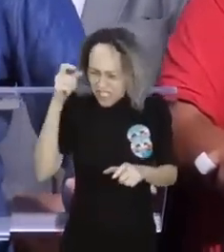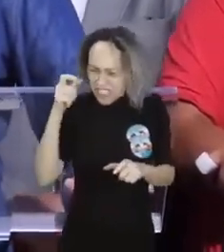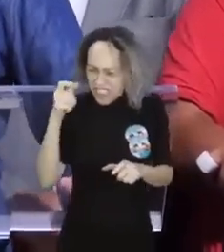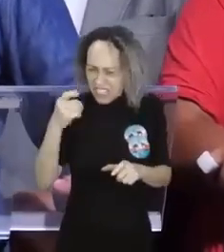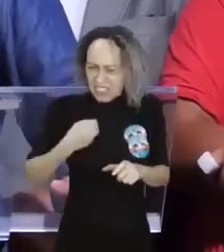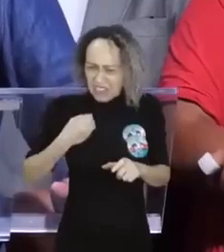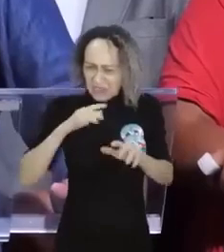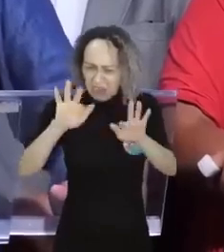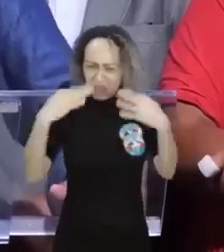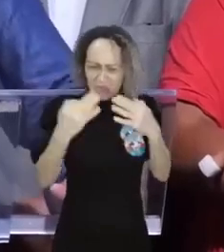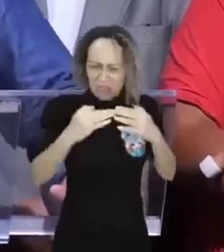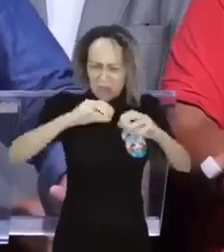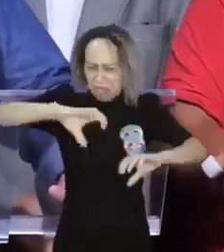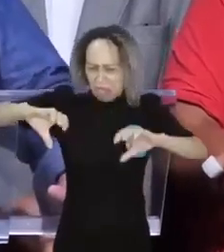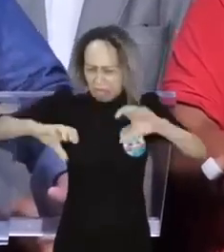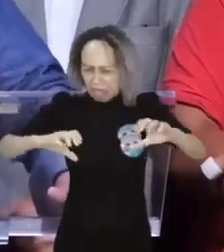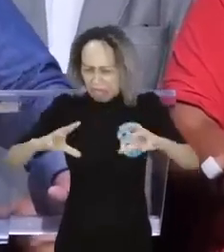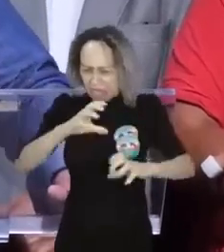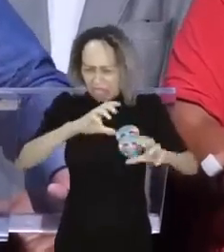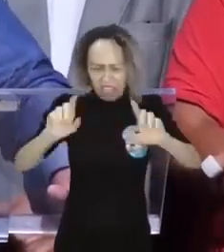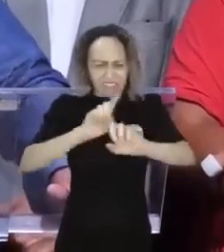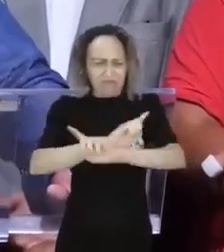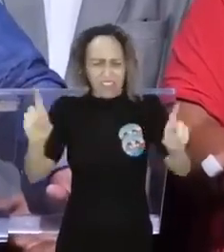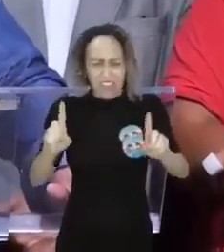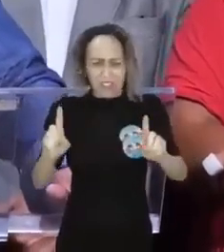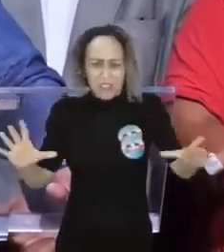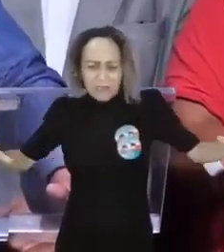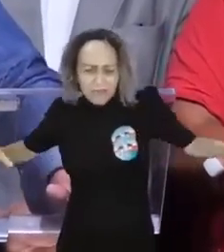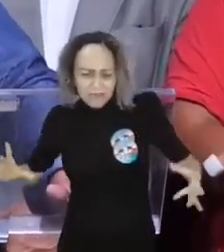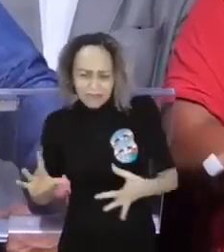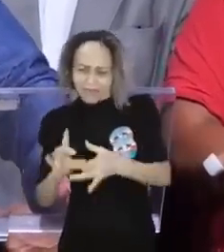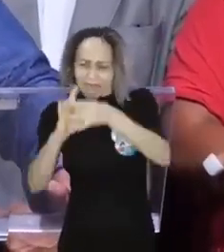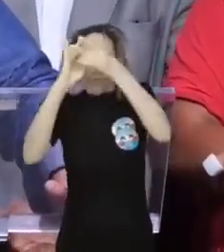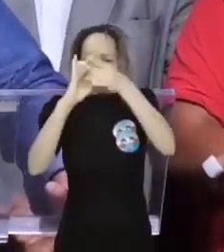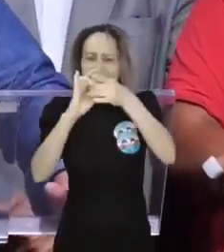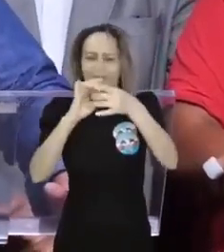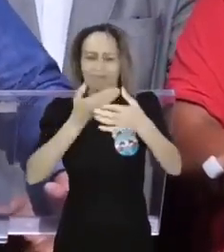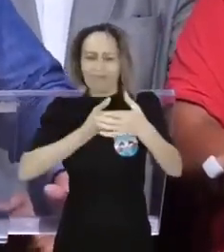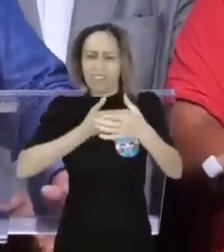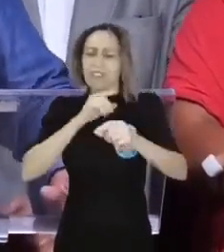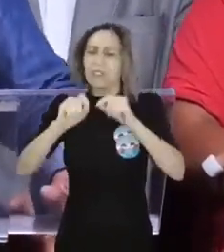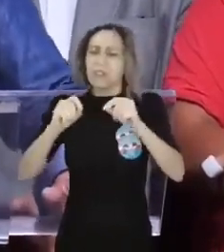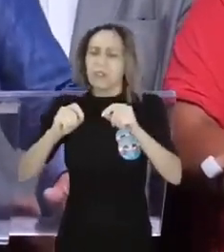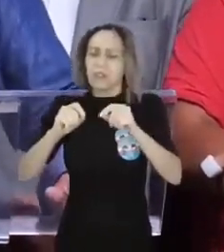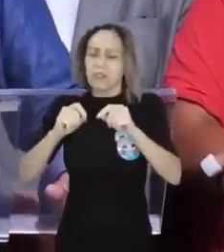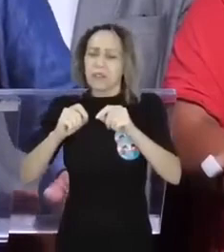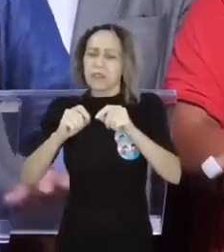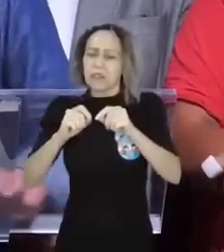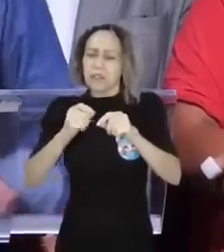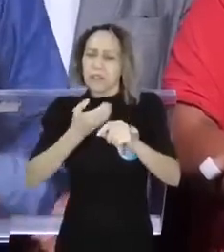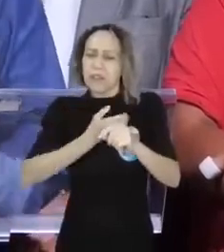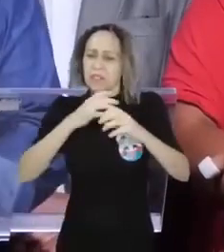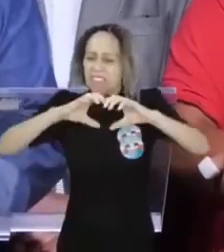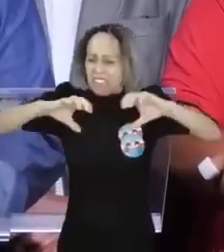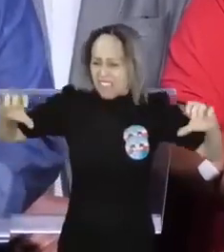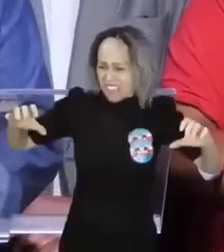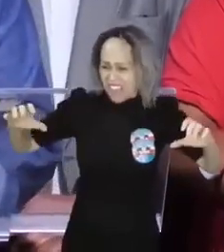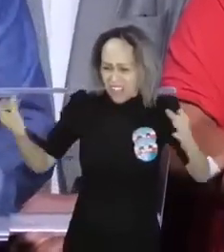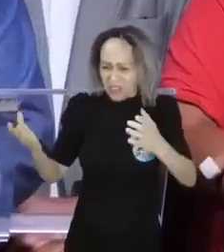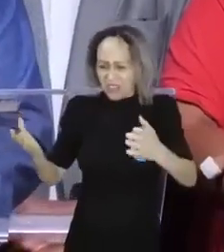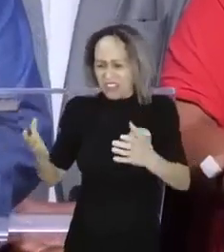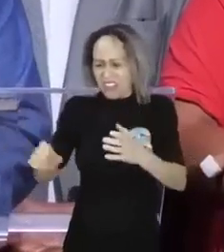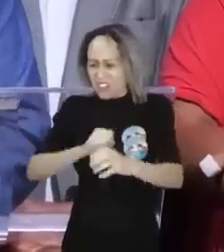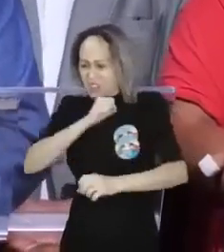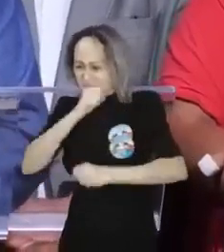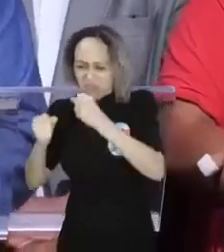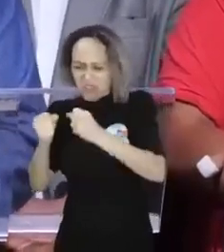as famílias, refazer os laços de amizade rompidos pela propagação criminosa do ódio.